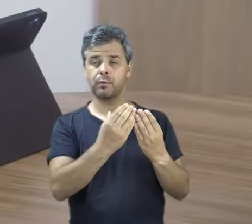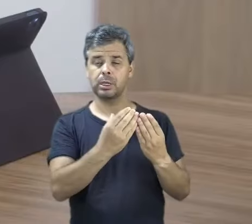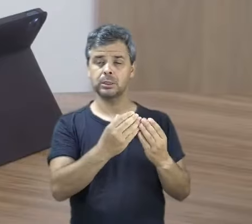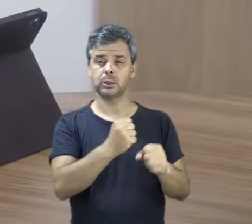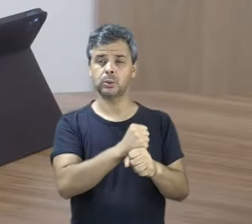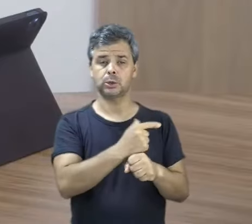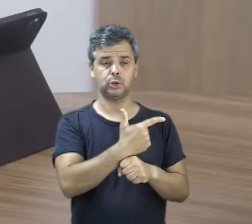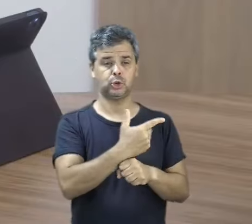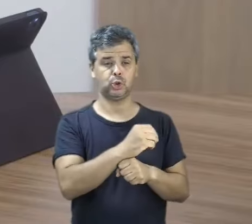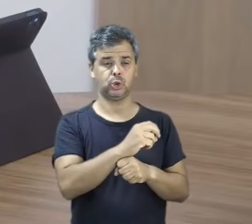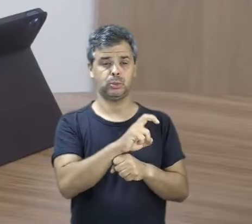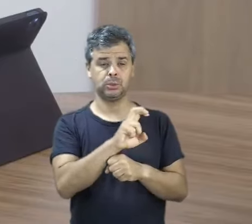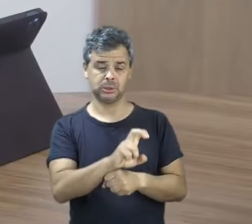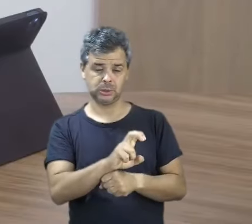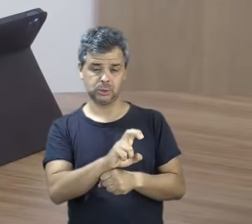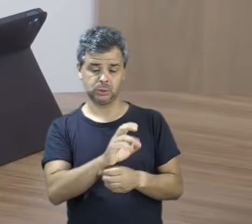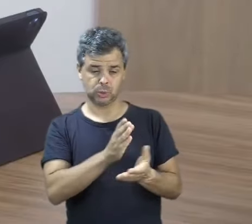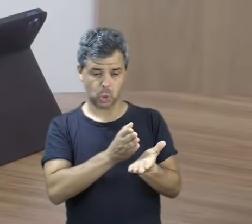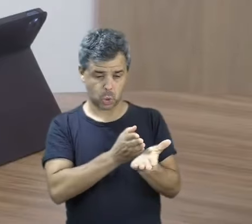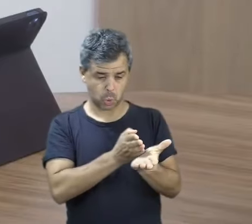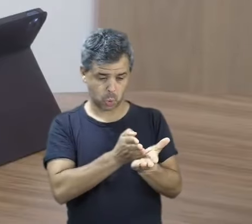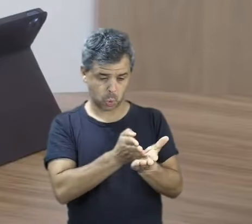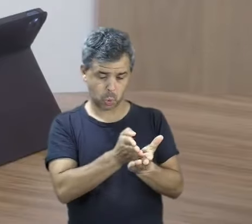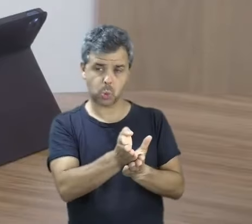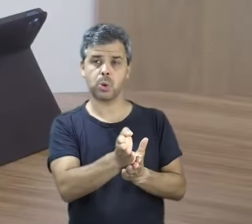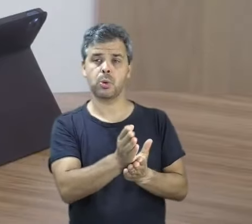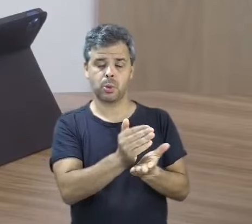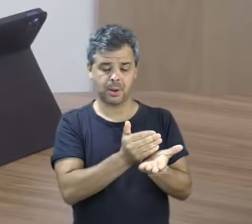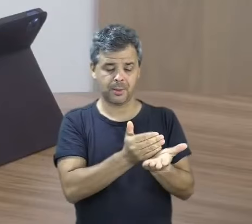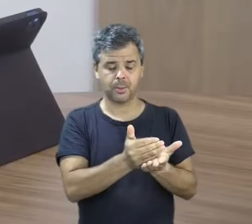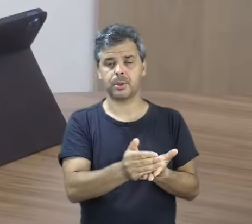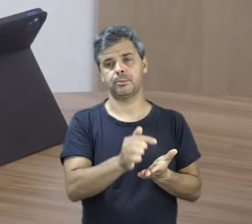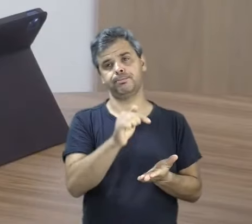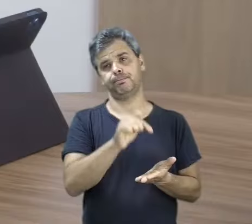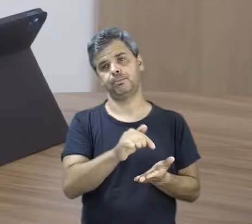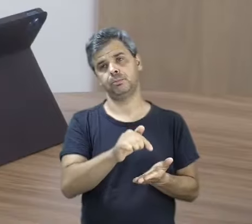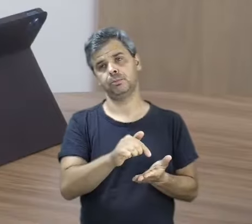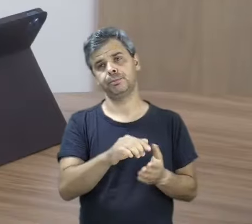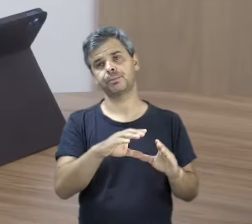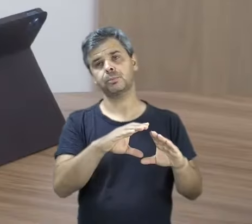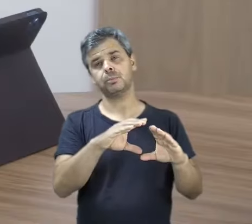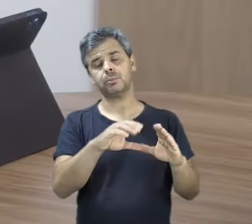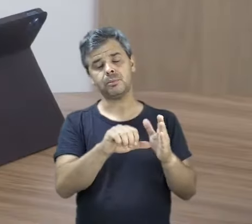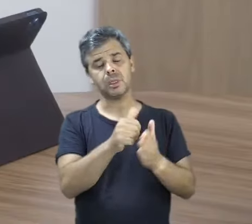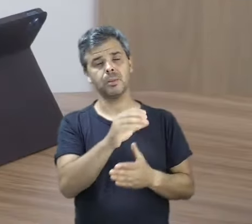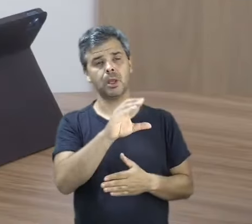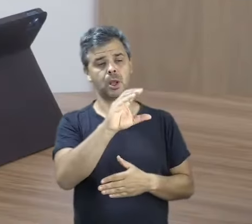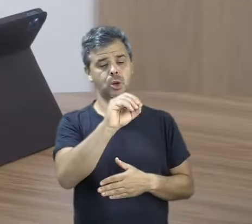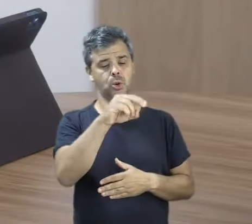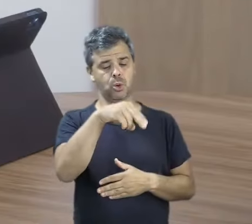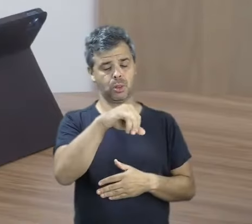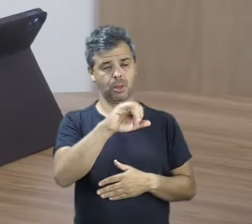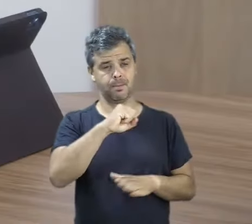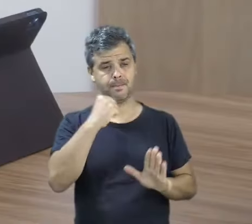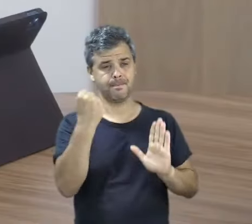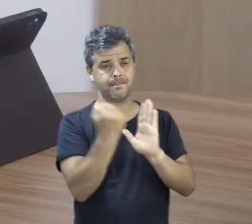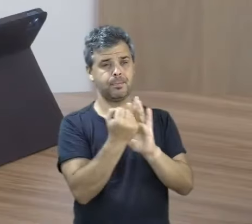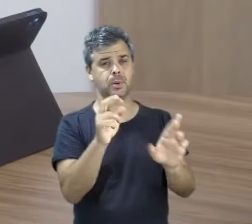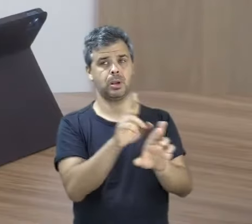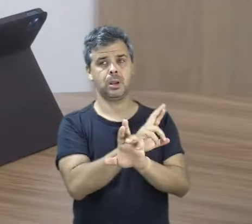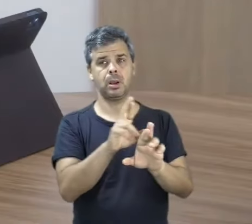rumo para as políticas, né? Para mim ali é o início, né? A primeira CONAPI, ela vai constituindo um marco das